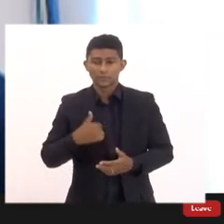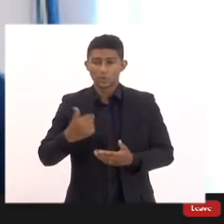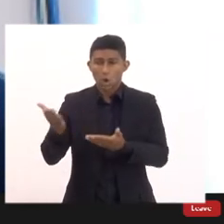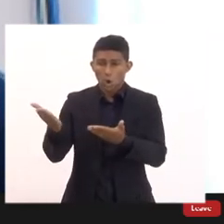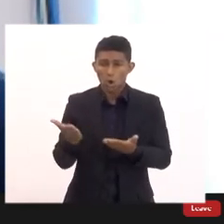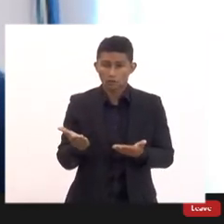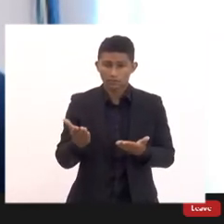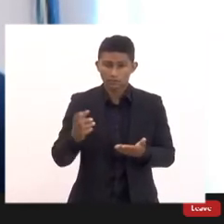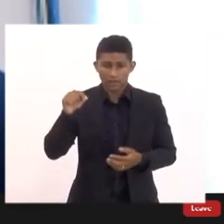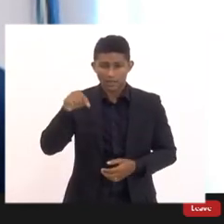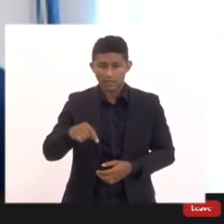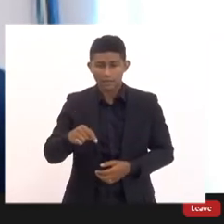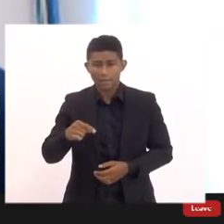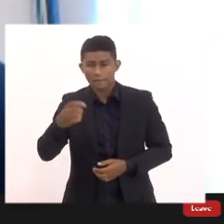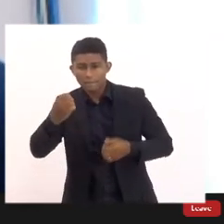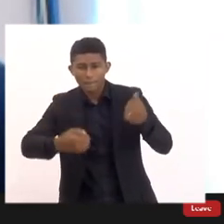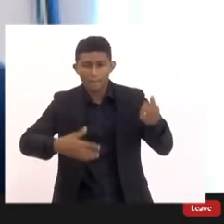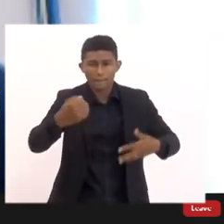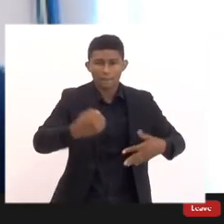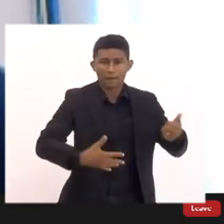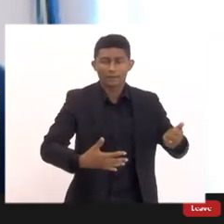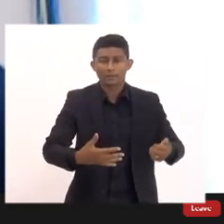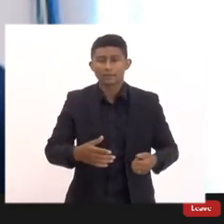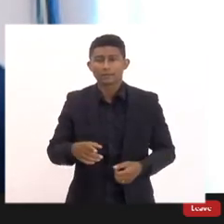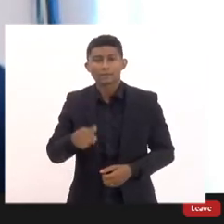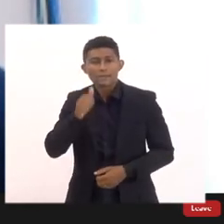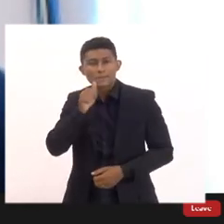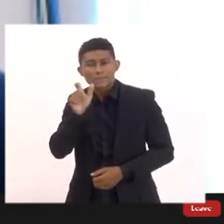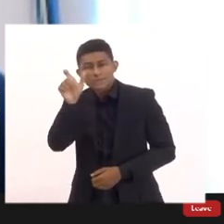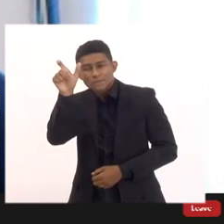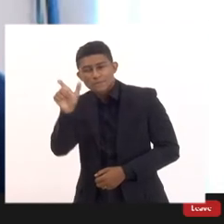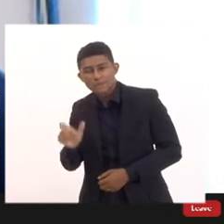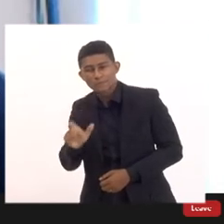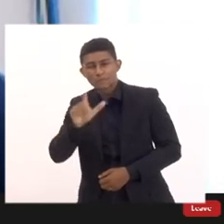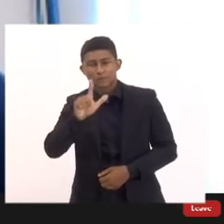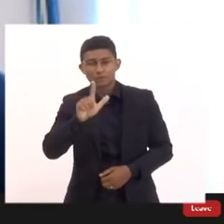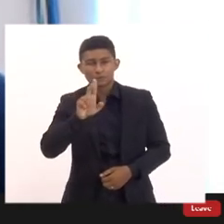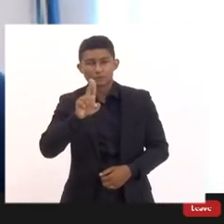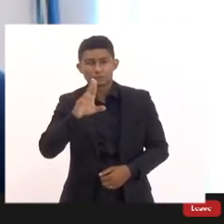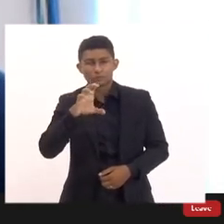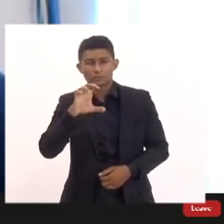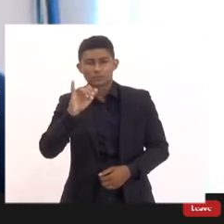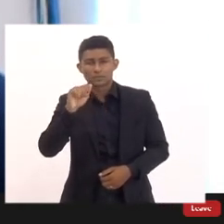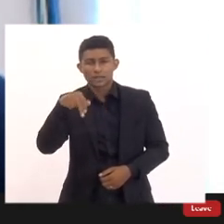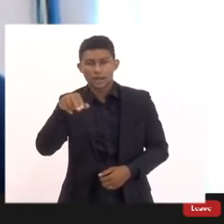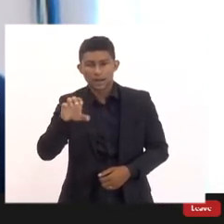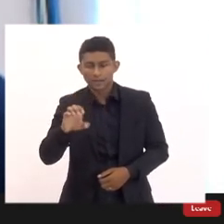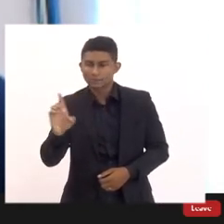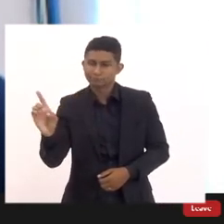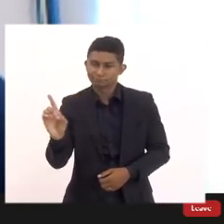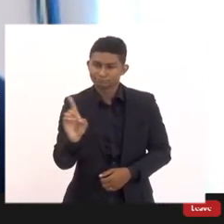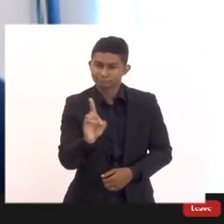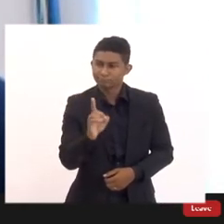palavra a Luciane da UP. Bom dia, Luciane, bem-vinda à nossa audiência.